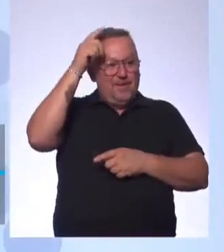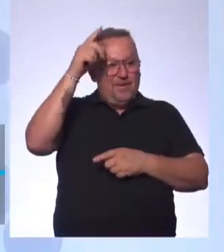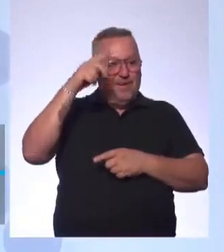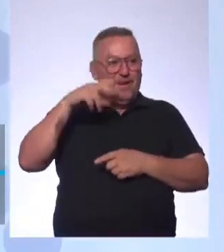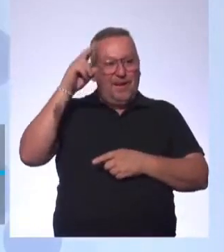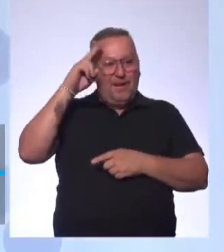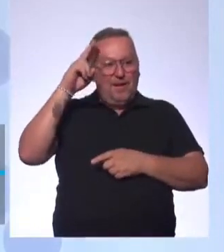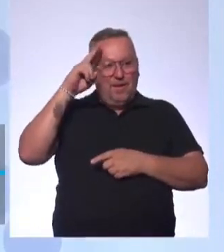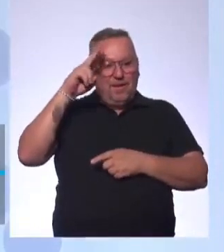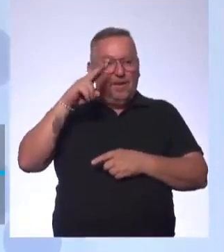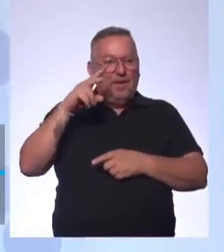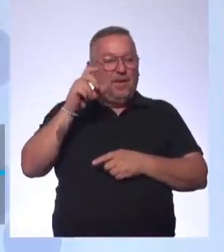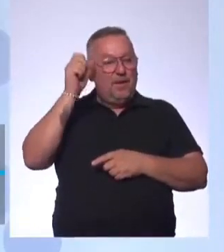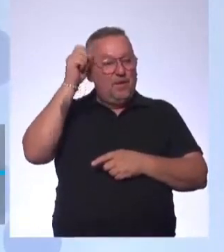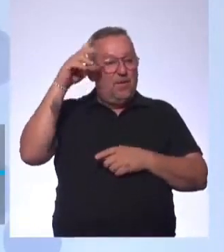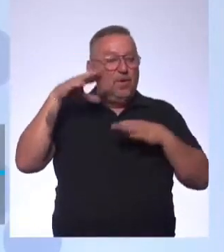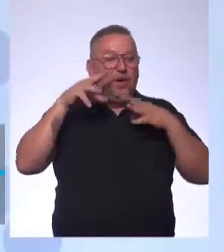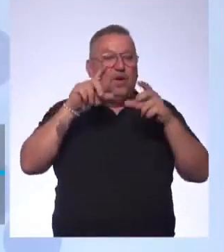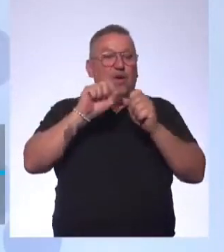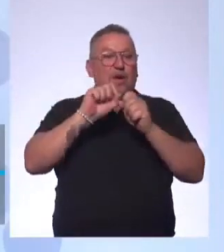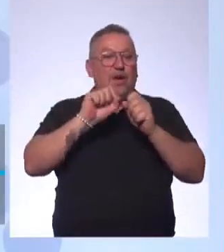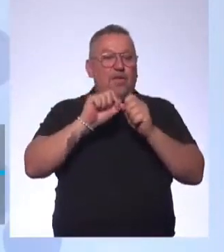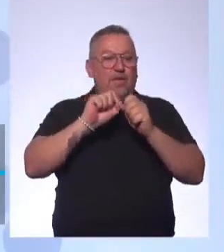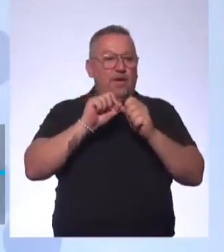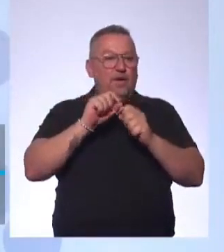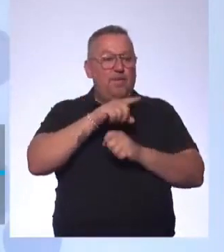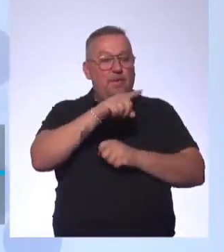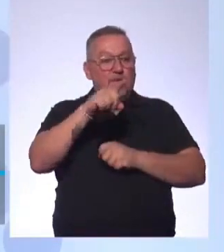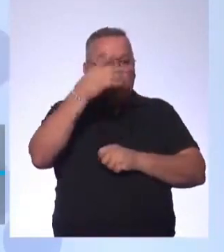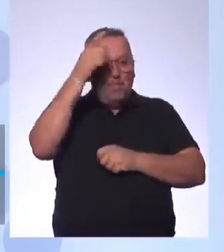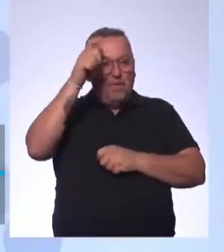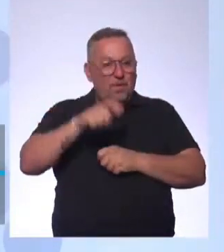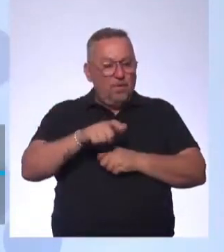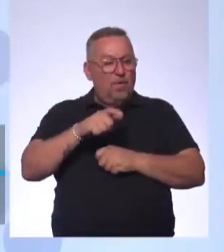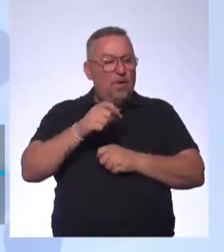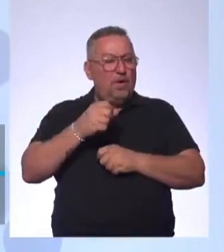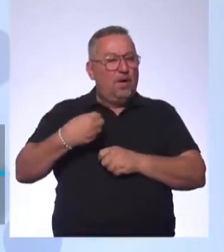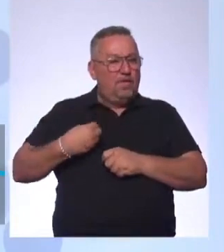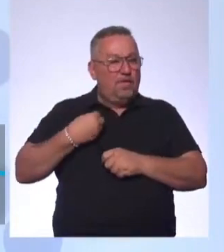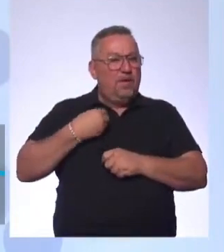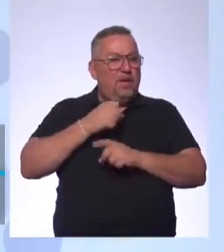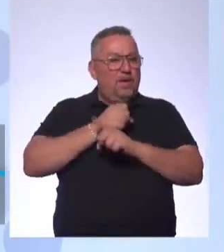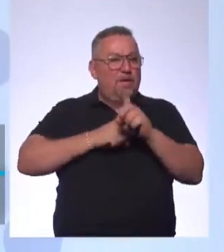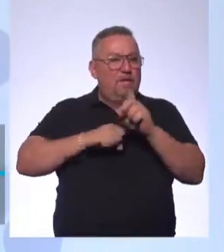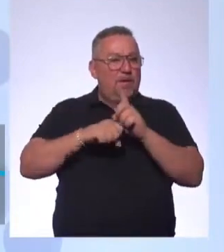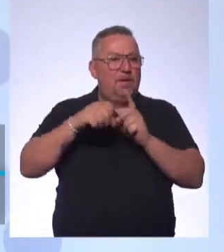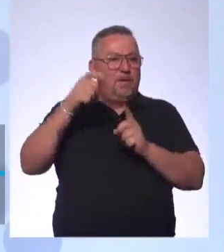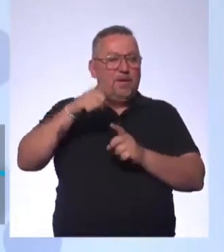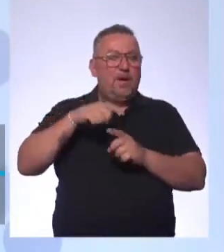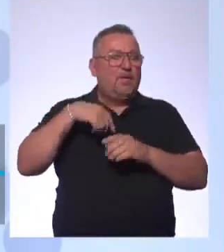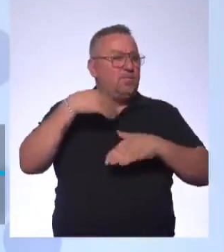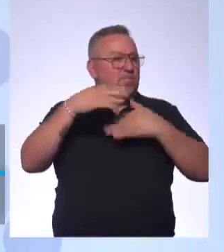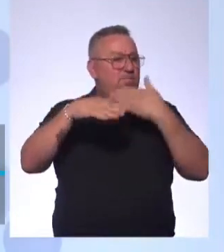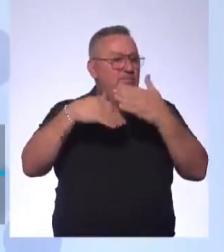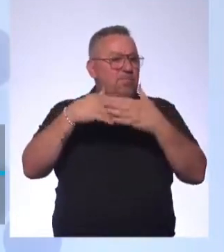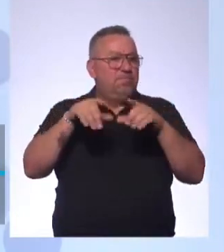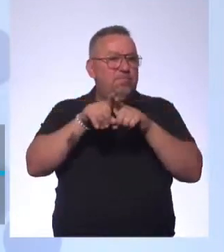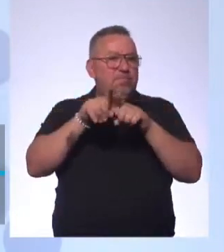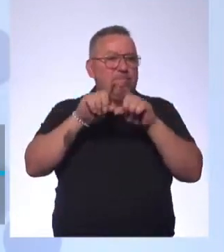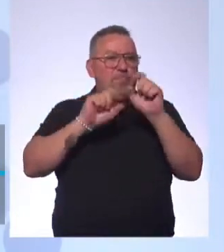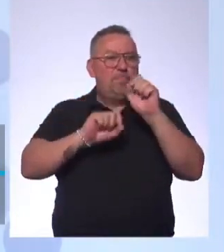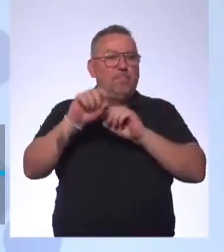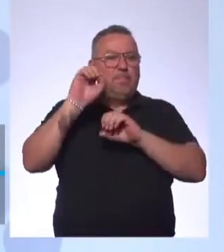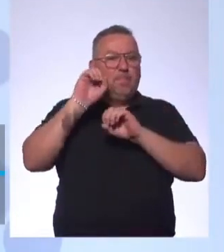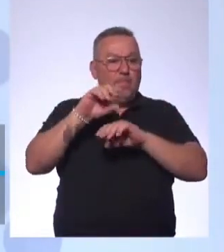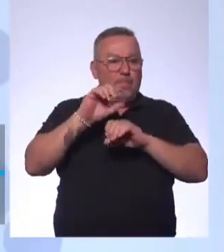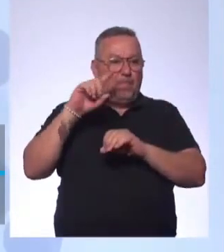que a cultura é tudo aquilo que é produzido, né, pelos seres humanos ao longo da sociedade, né, ao longo da humanidade. E esses